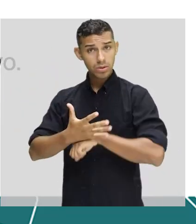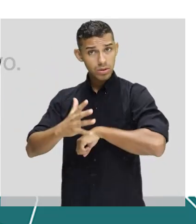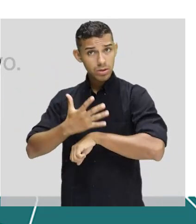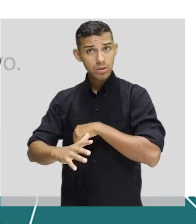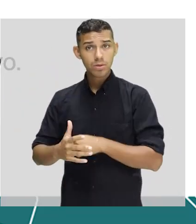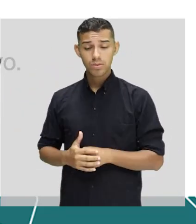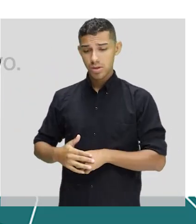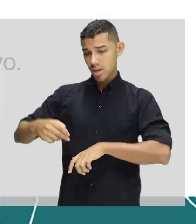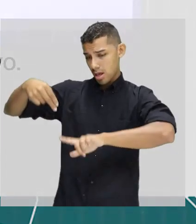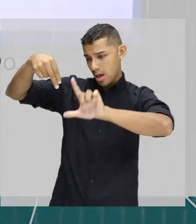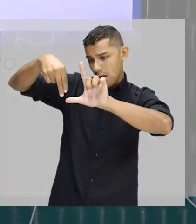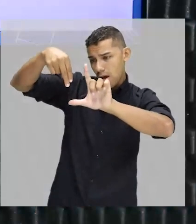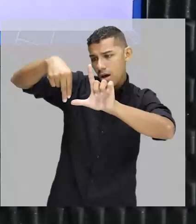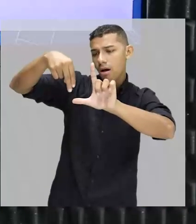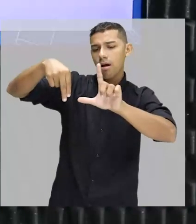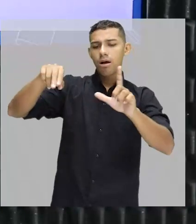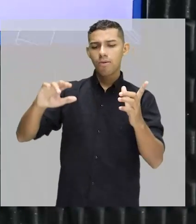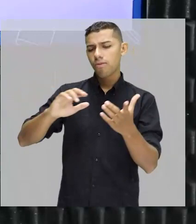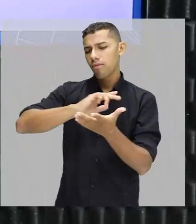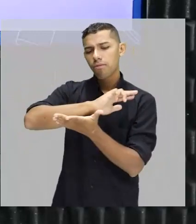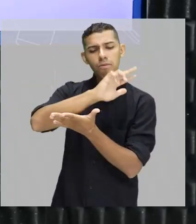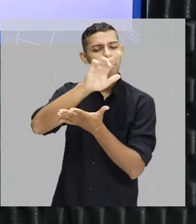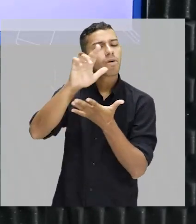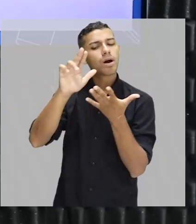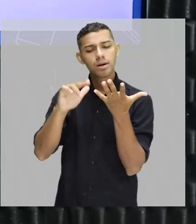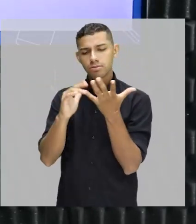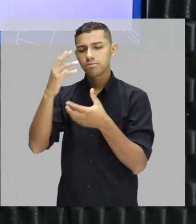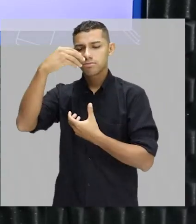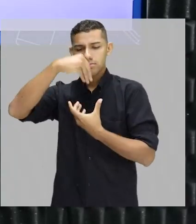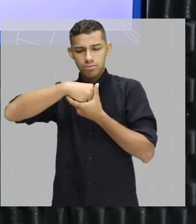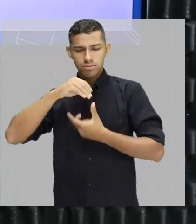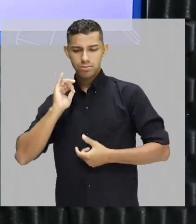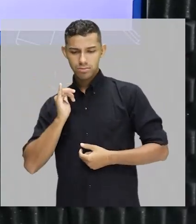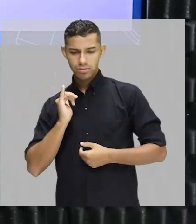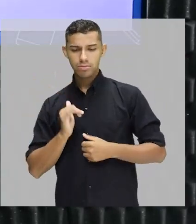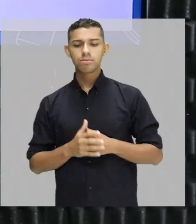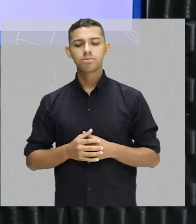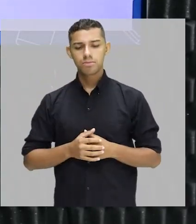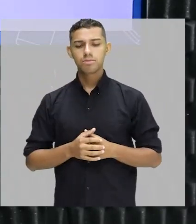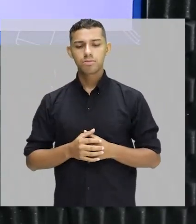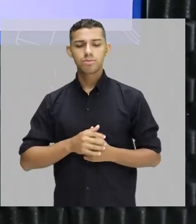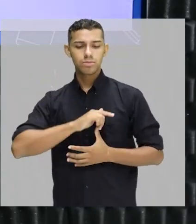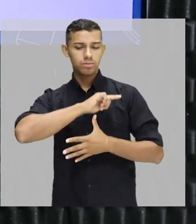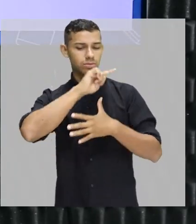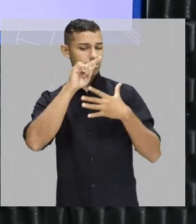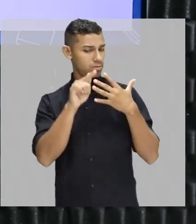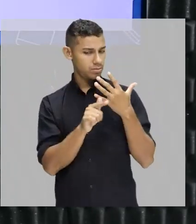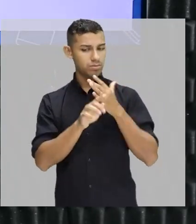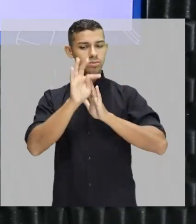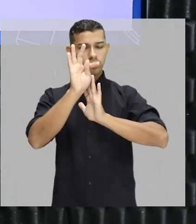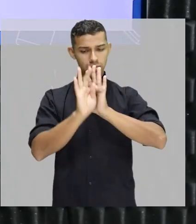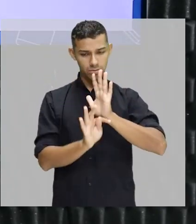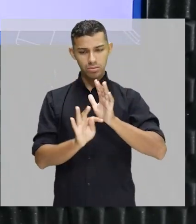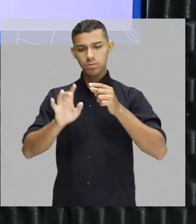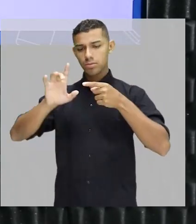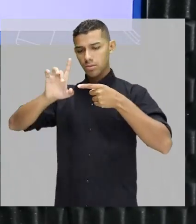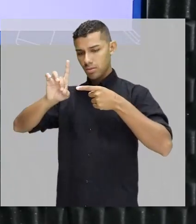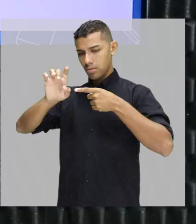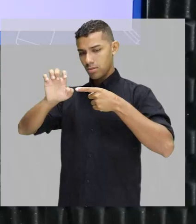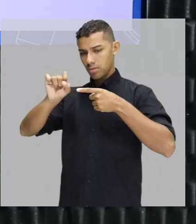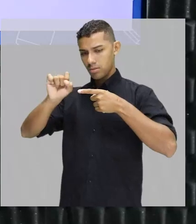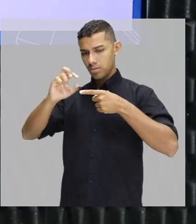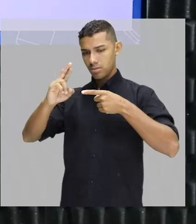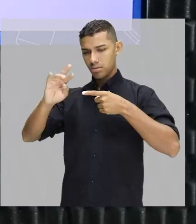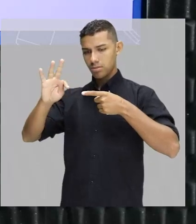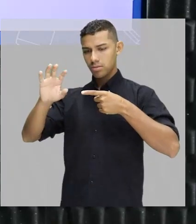as novelas, são inúmeros, né, que estão dentro da narração. Os gêneros textuais descritivos, temos